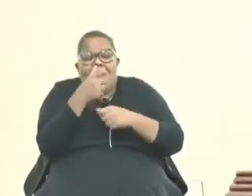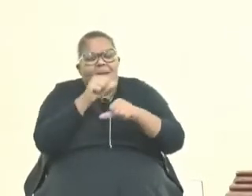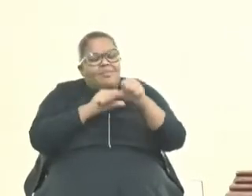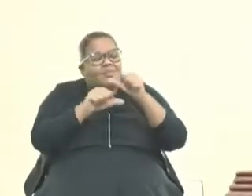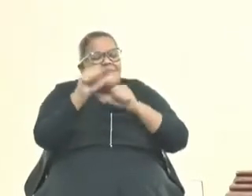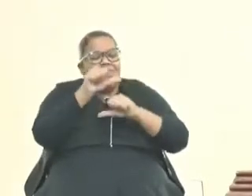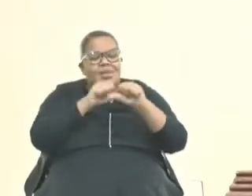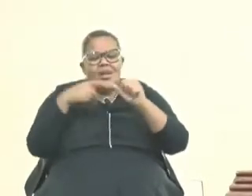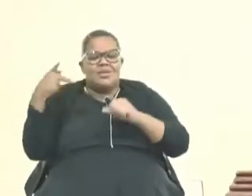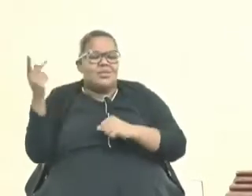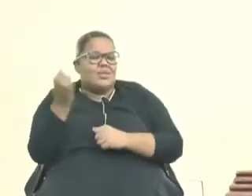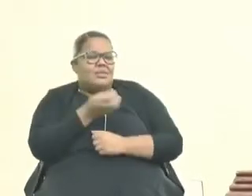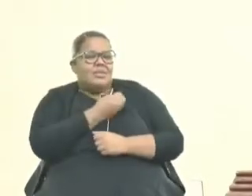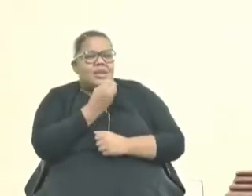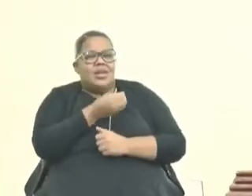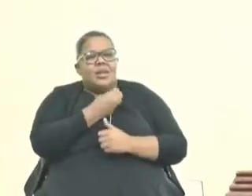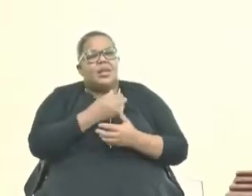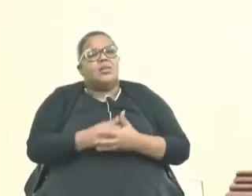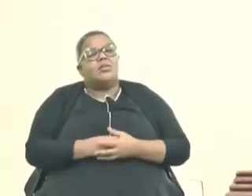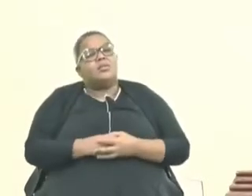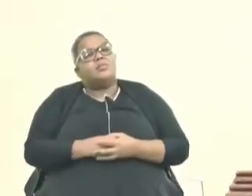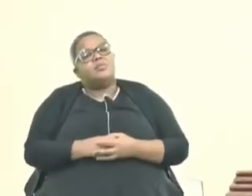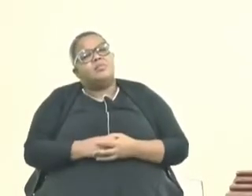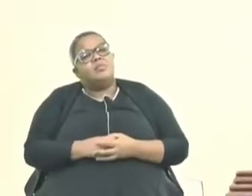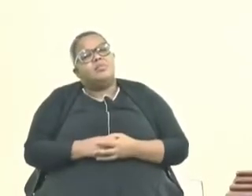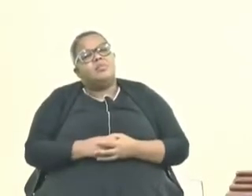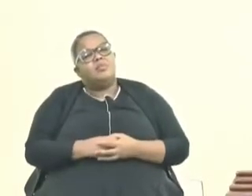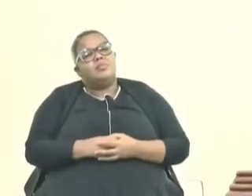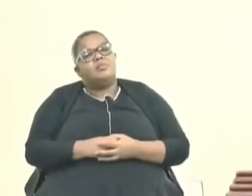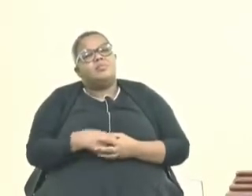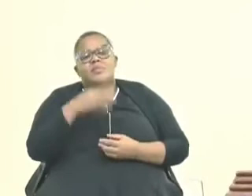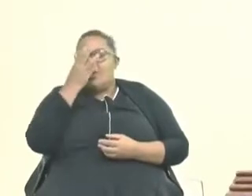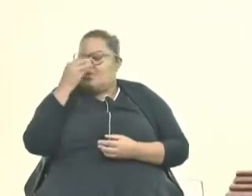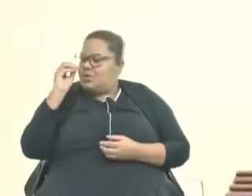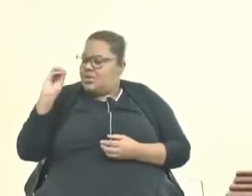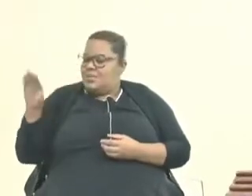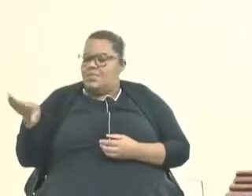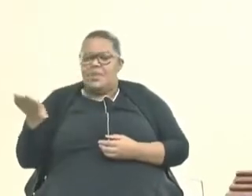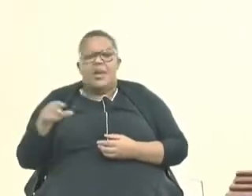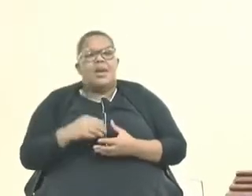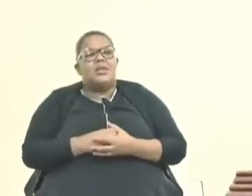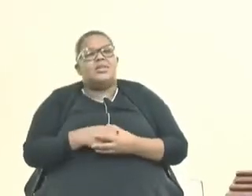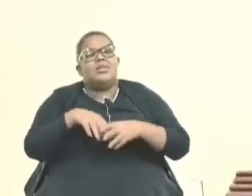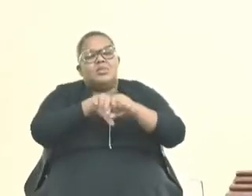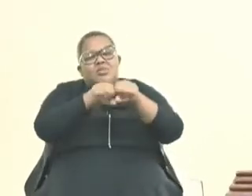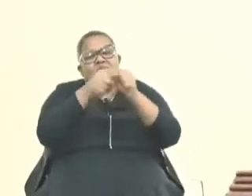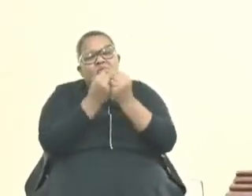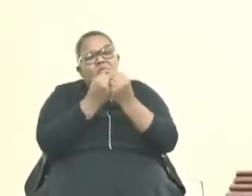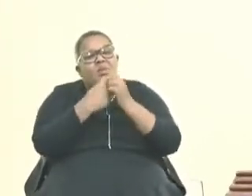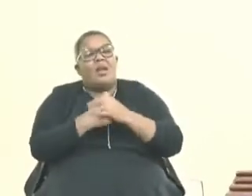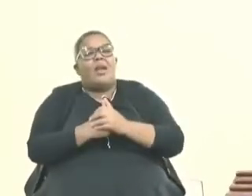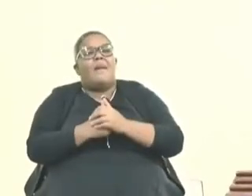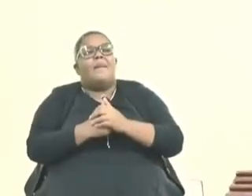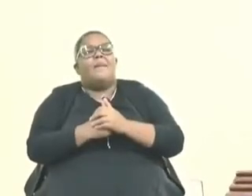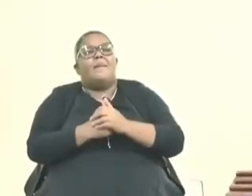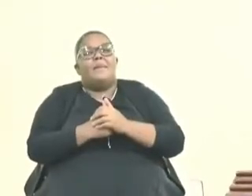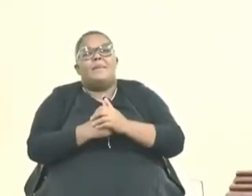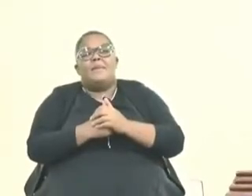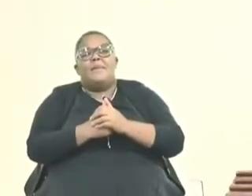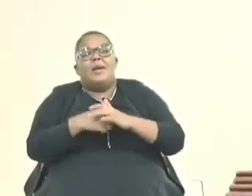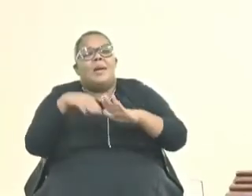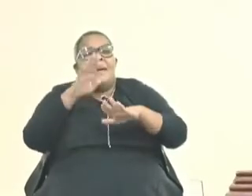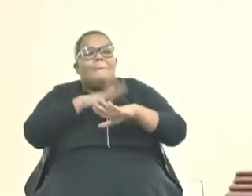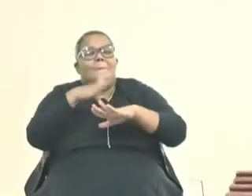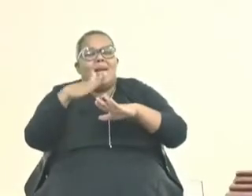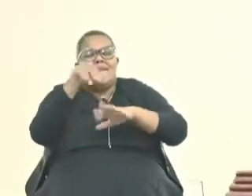para ver o que fumega mas aquele que se entrega na mão dele ele não joga fora não quebra a Cana Trilhada Mas ele